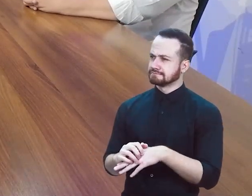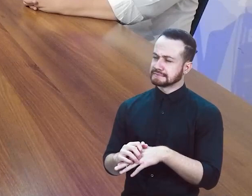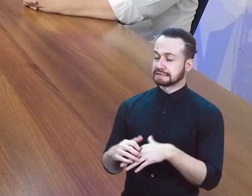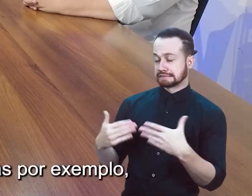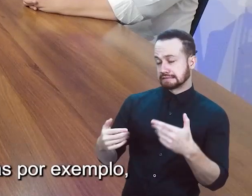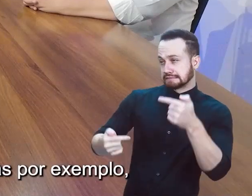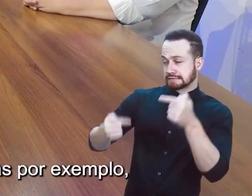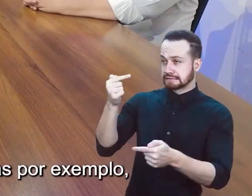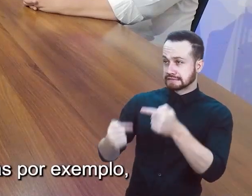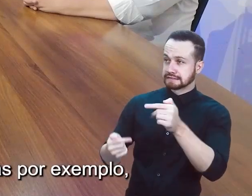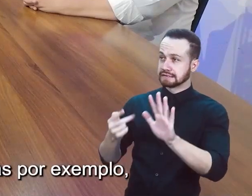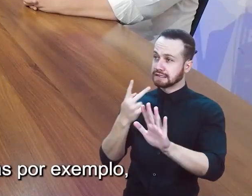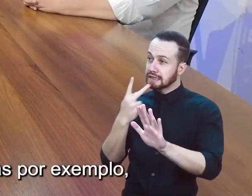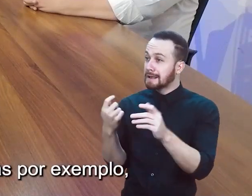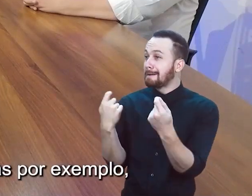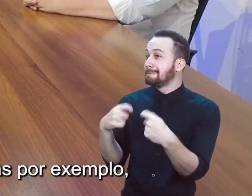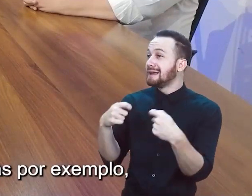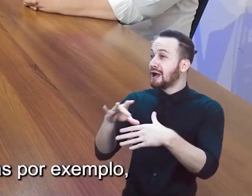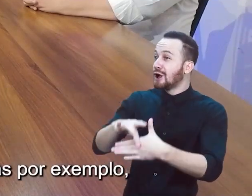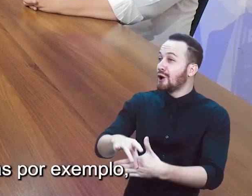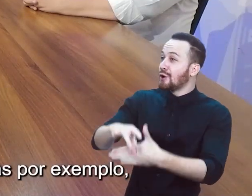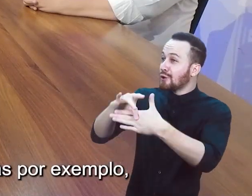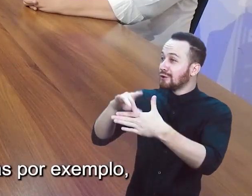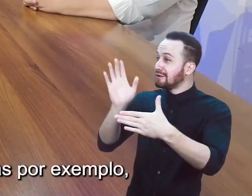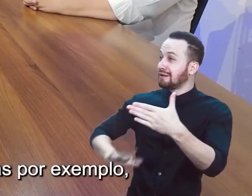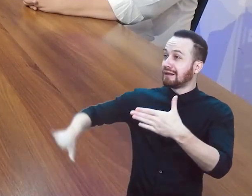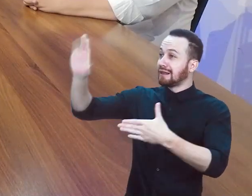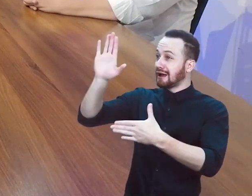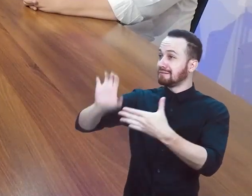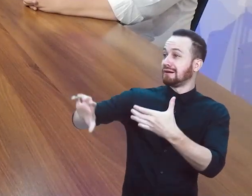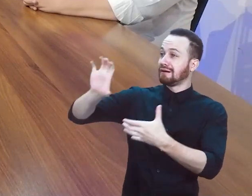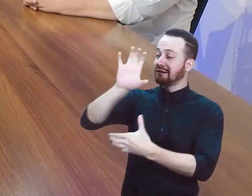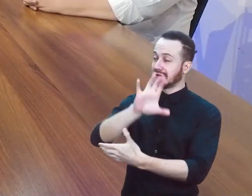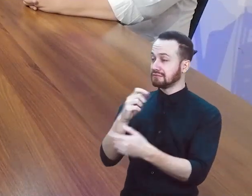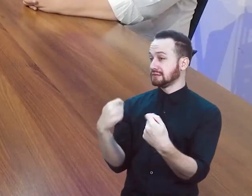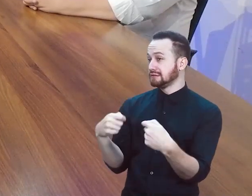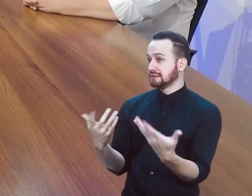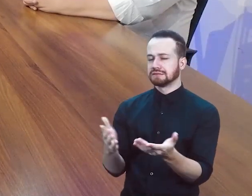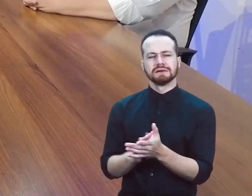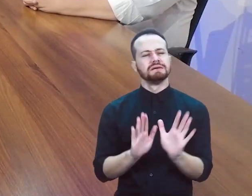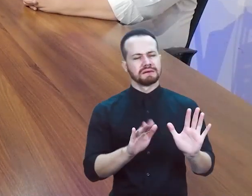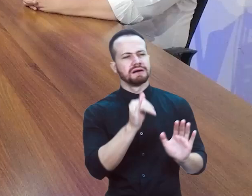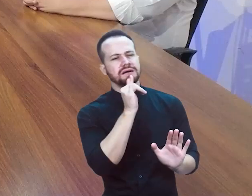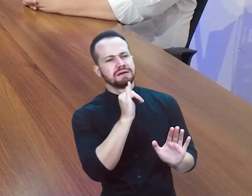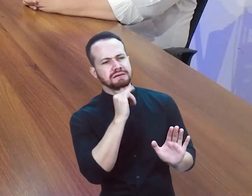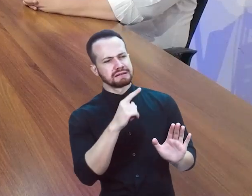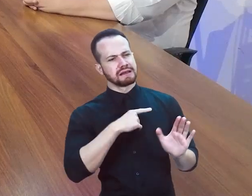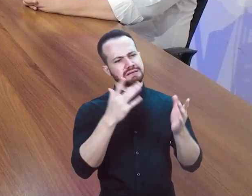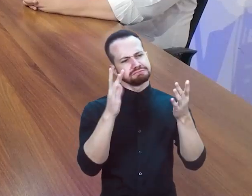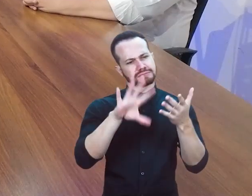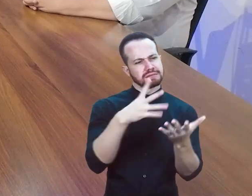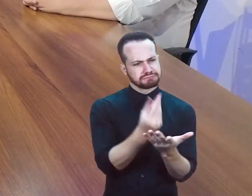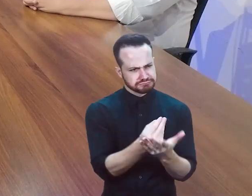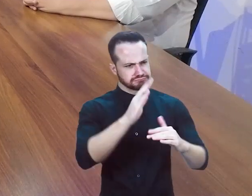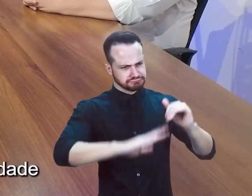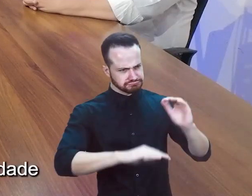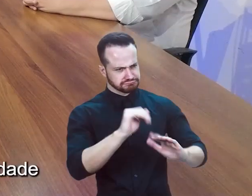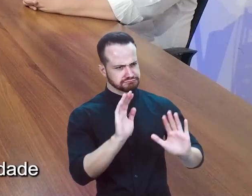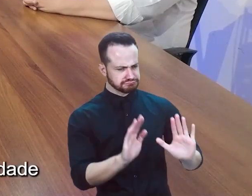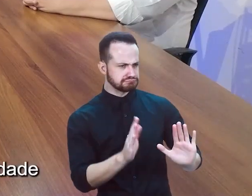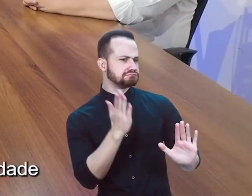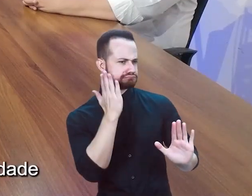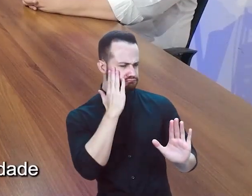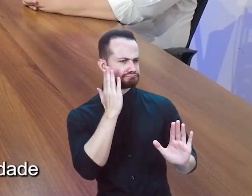que eu faço. Eu sempre digo, nós precisamos de liderança nacional. Mas, por exemplo, olha, nós temos artistas